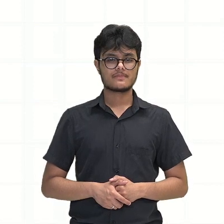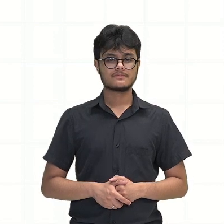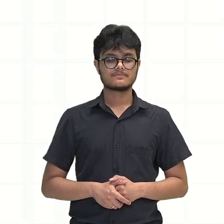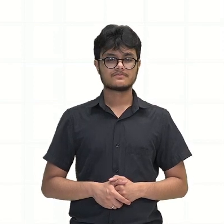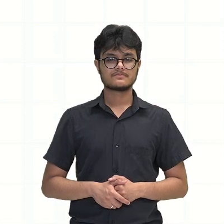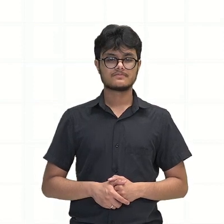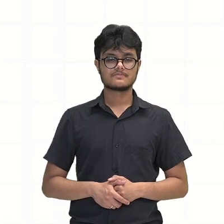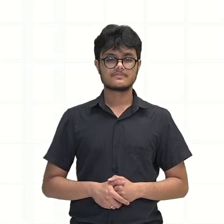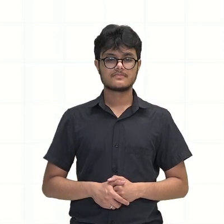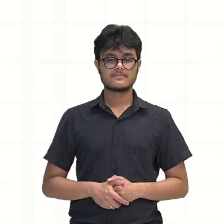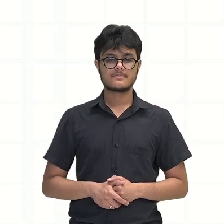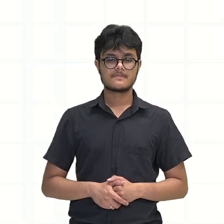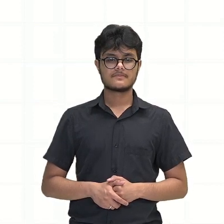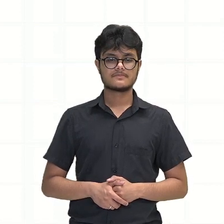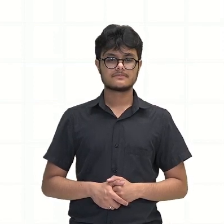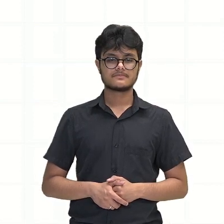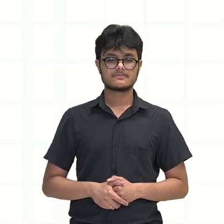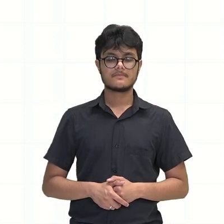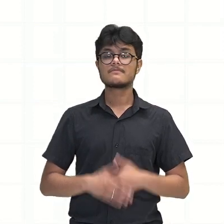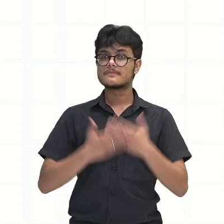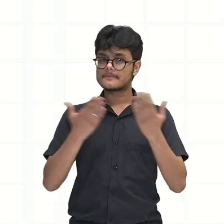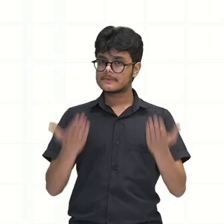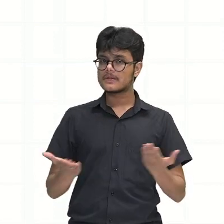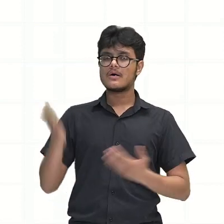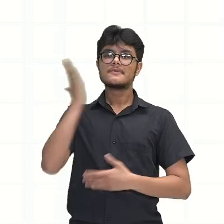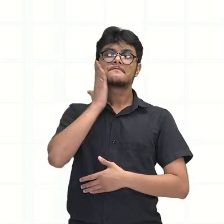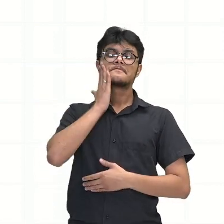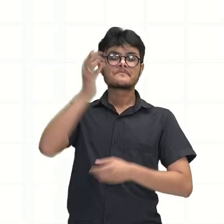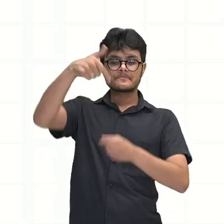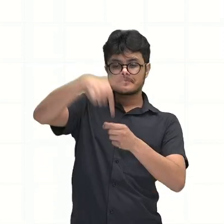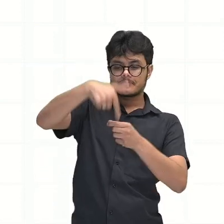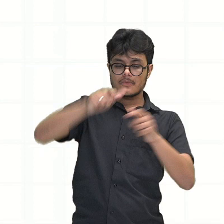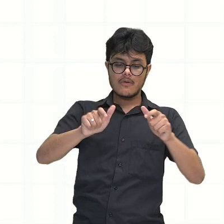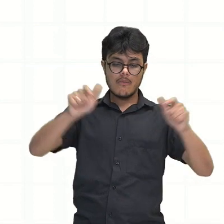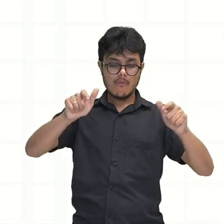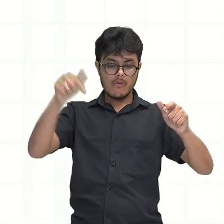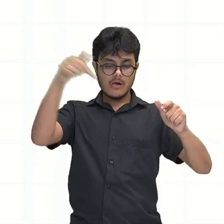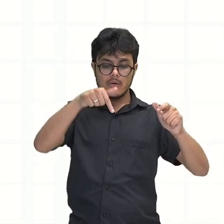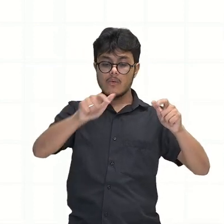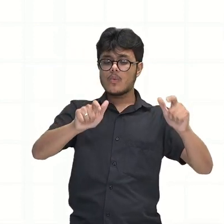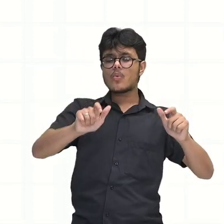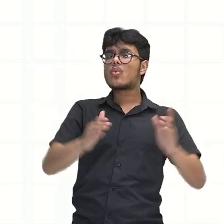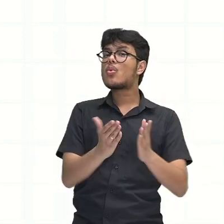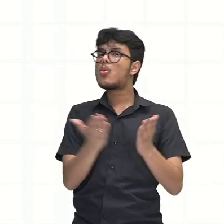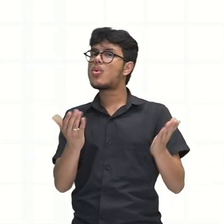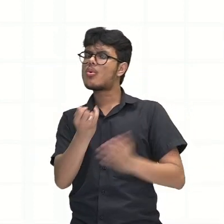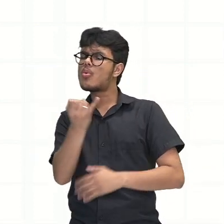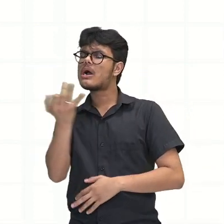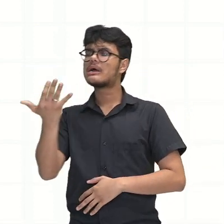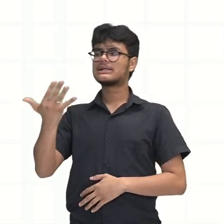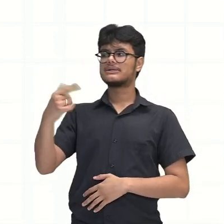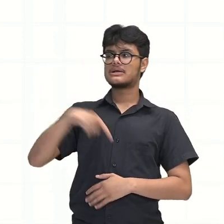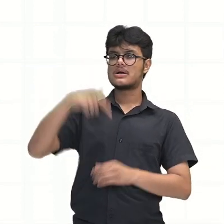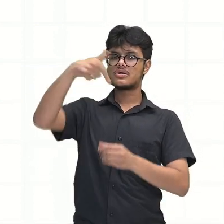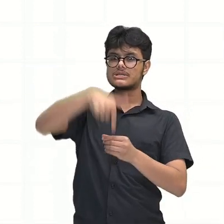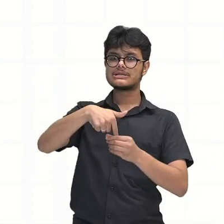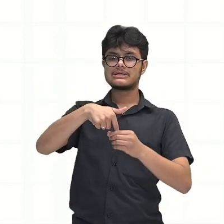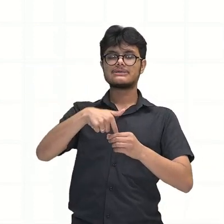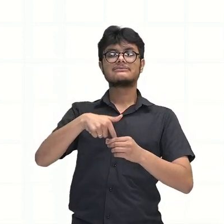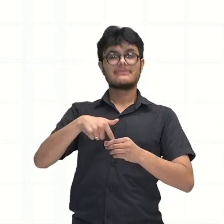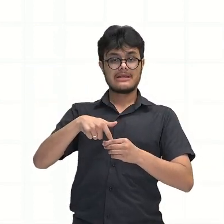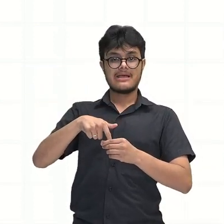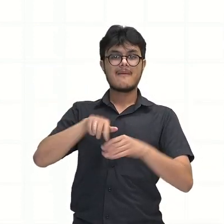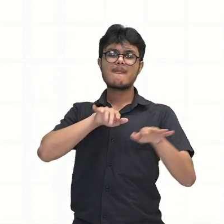quantidade de combustível que o carro tem para trabalhar, certo? Então, um carro,